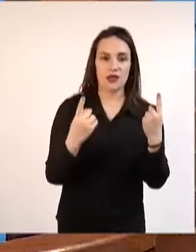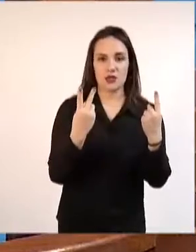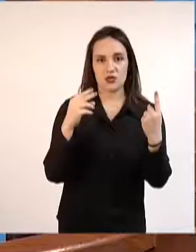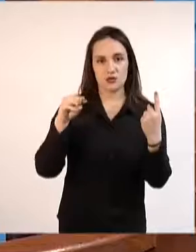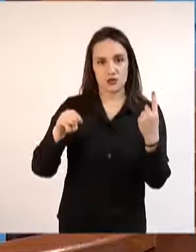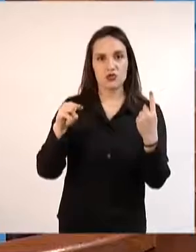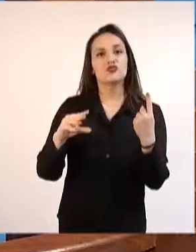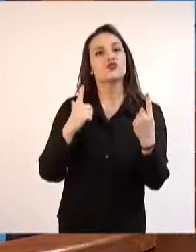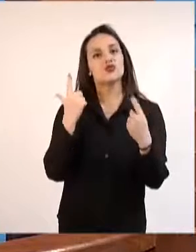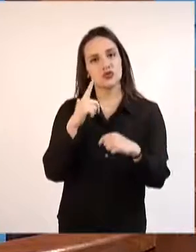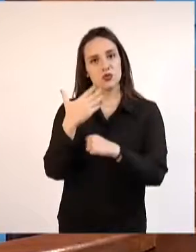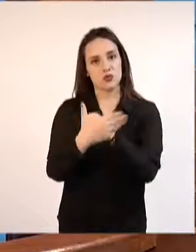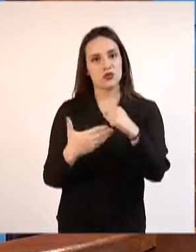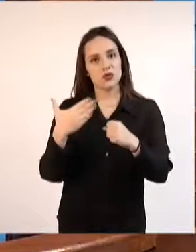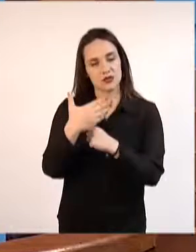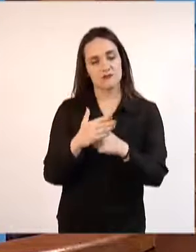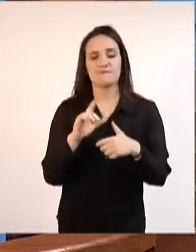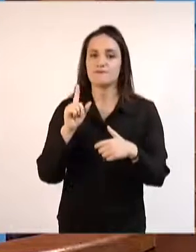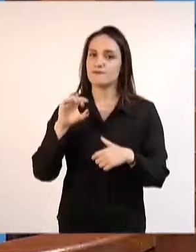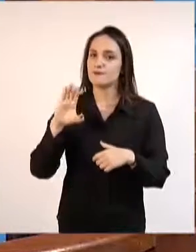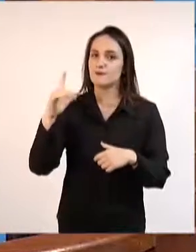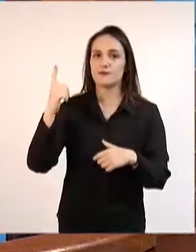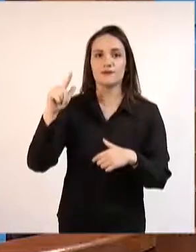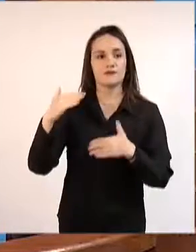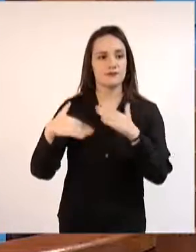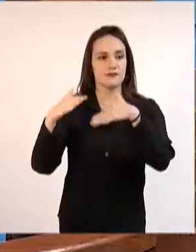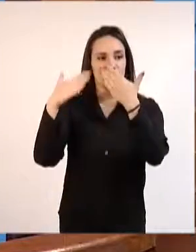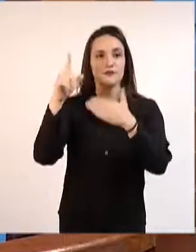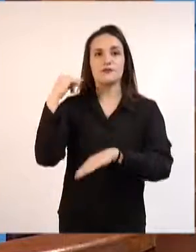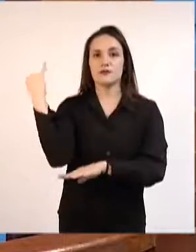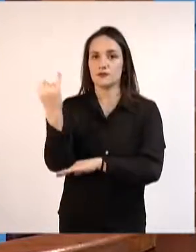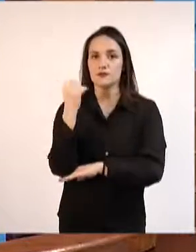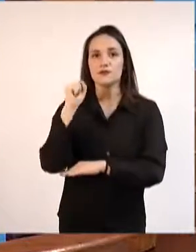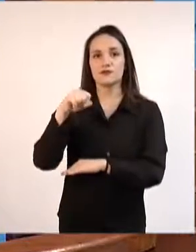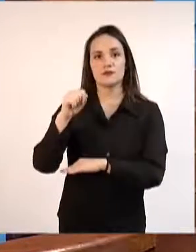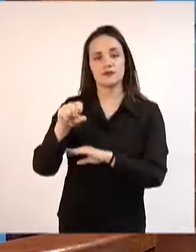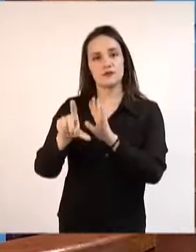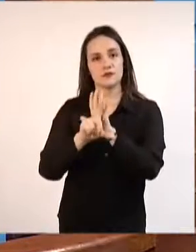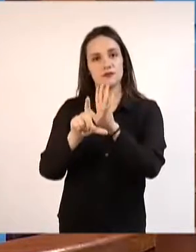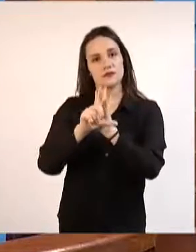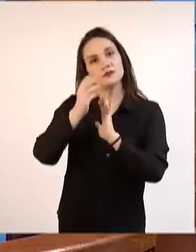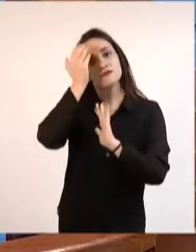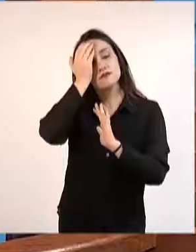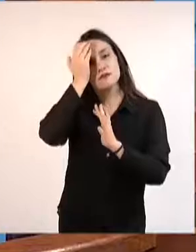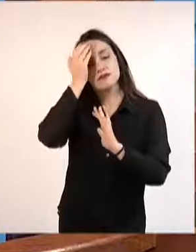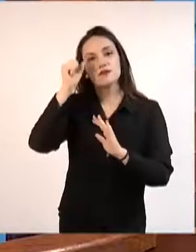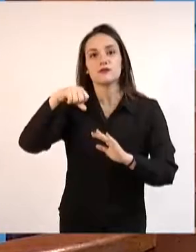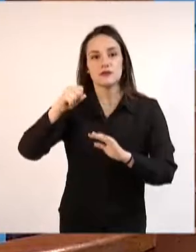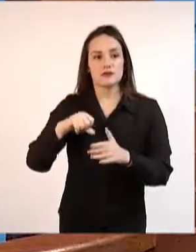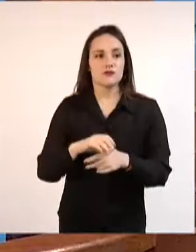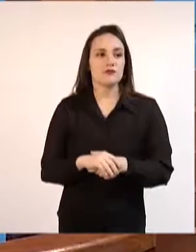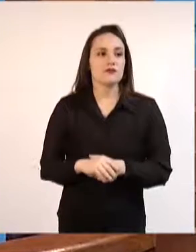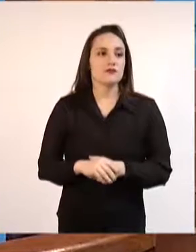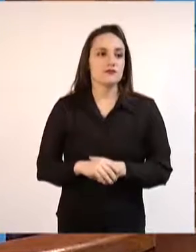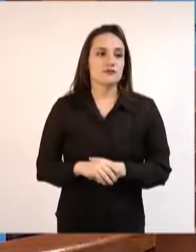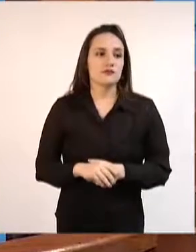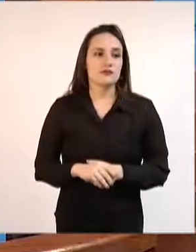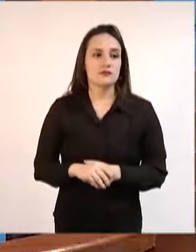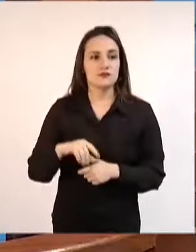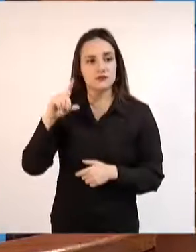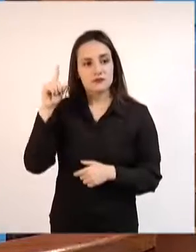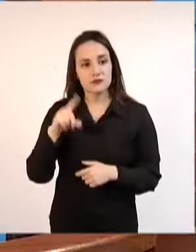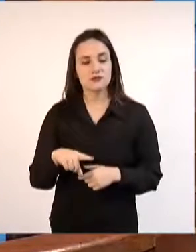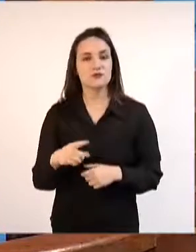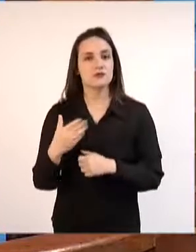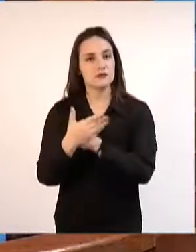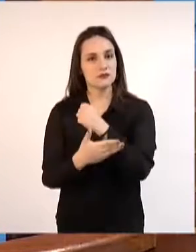protetiva. Claro que isso foi um avanço, evidentemente que foi muito importante, a Lei Maria da Penha foi um instrumento, uma